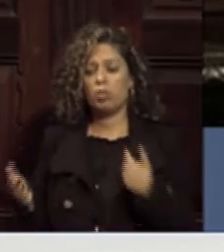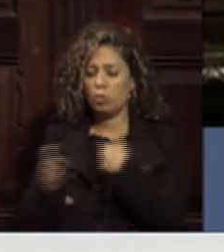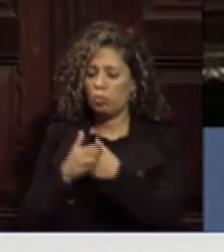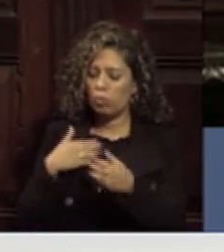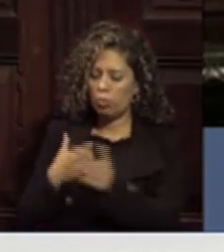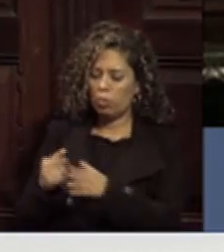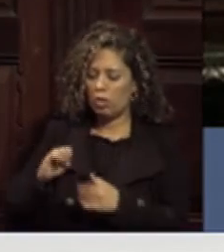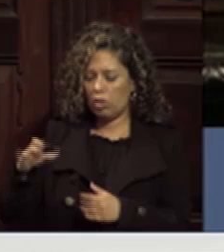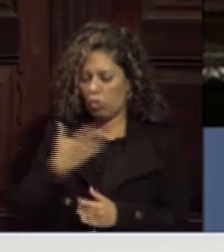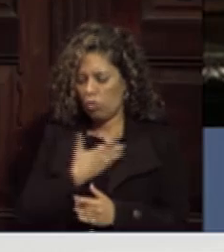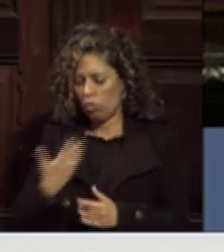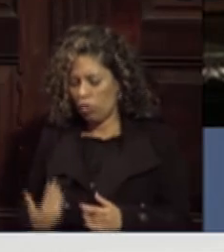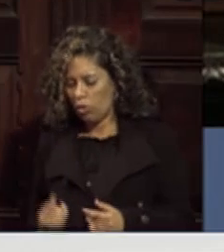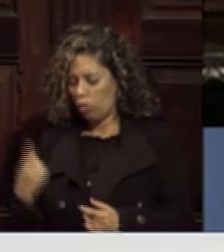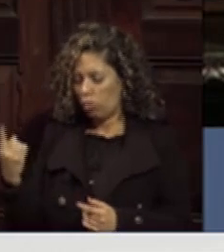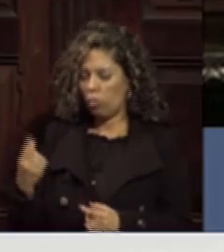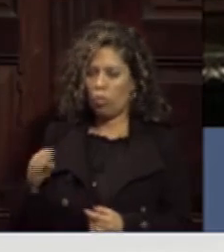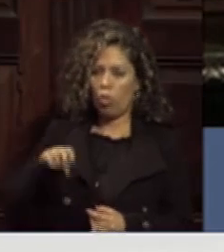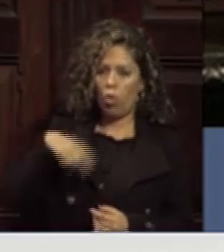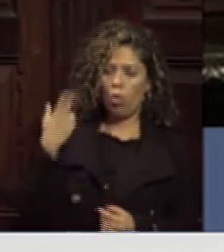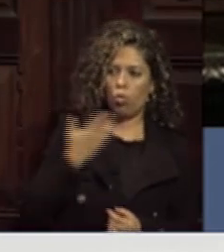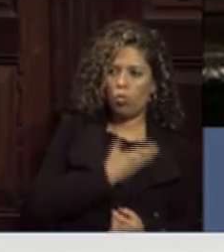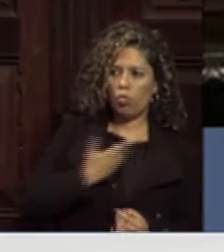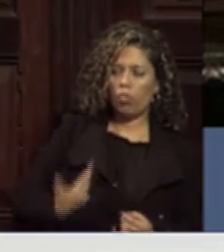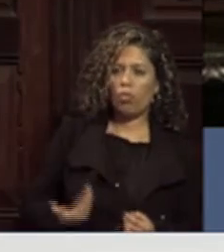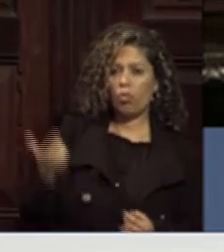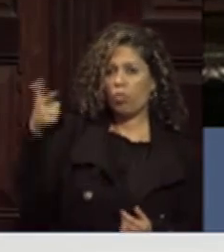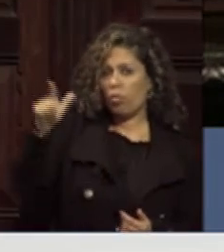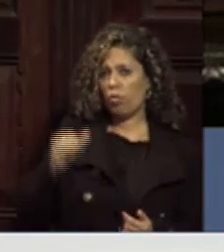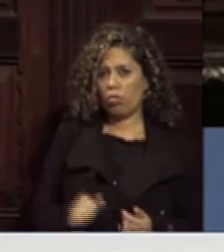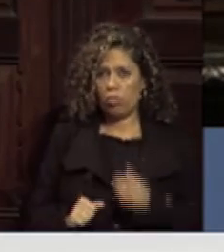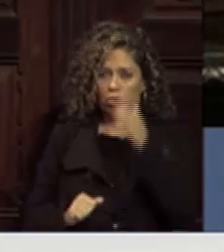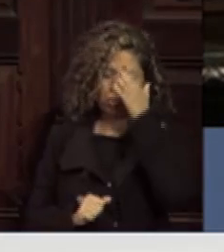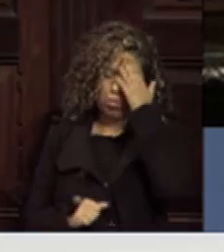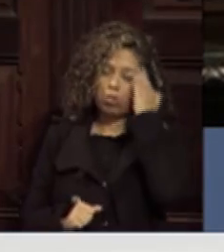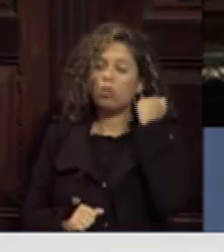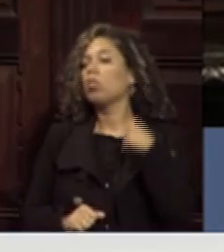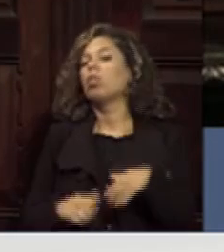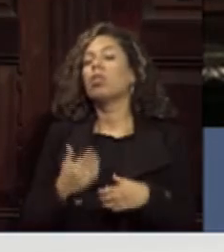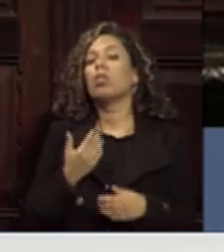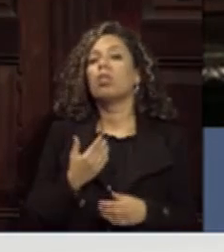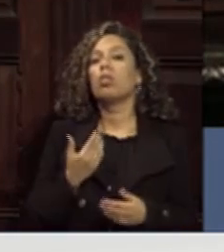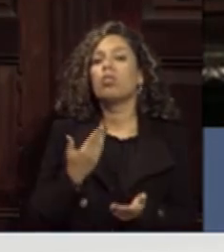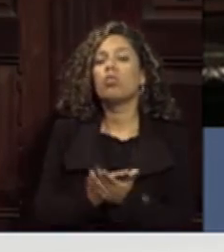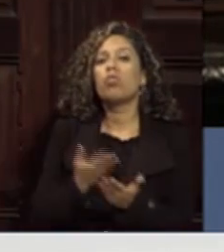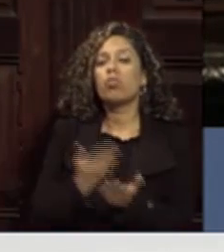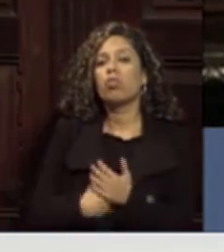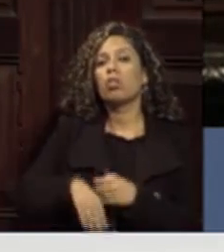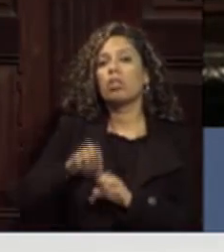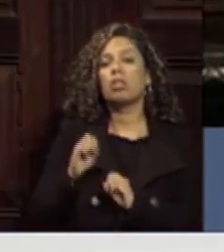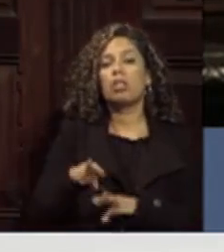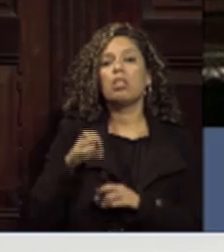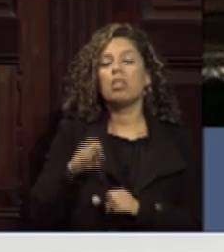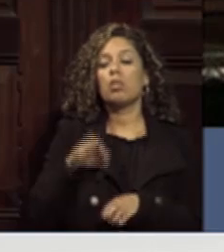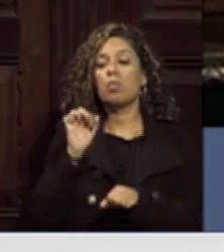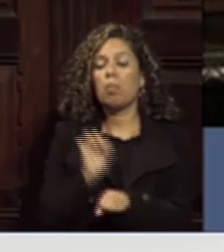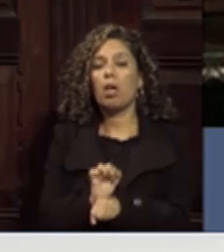anos. Educação não pode se limitar às ações de um governo que dura 4